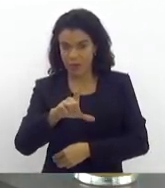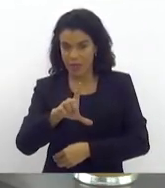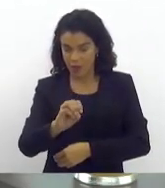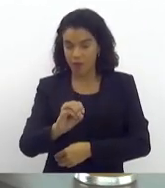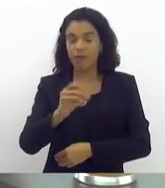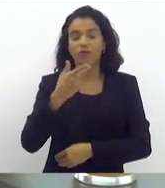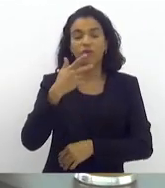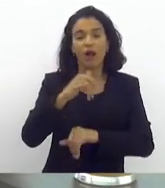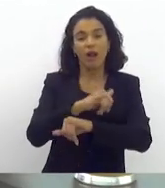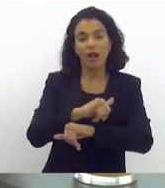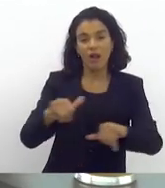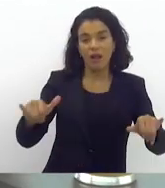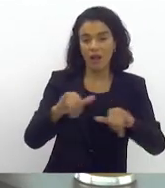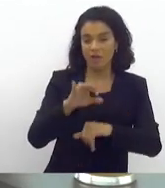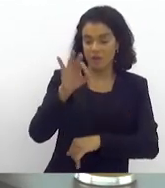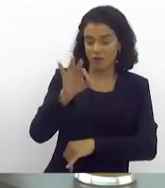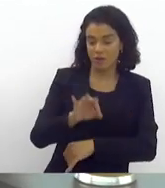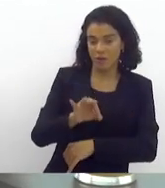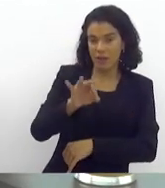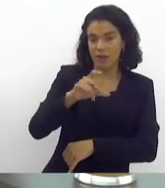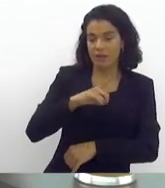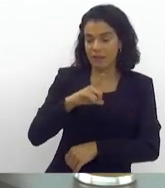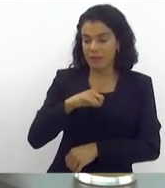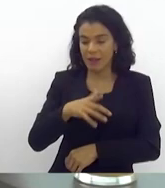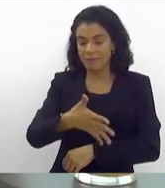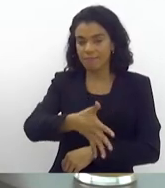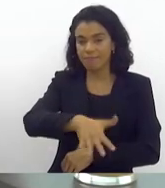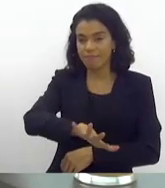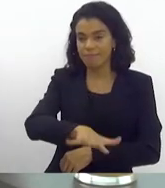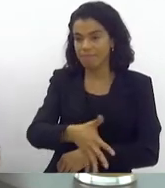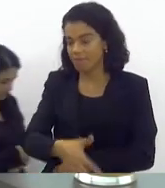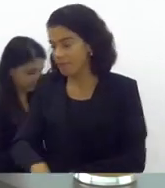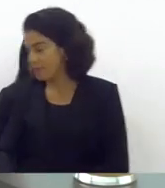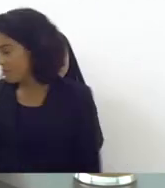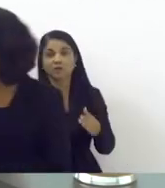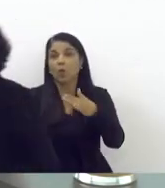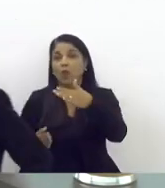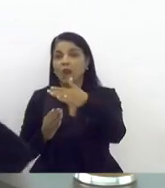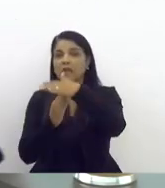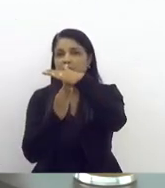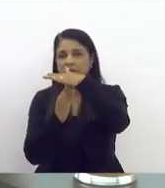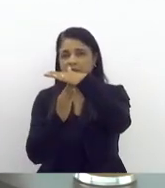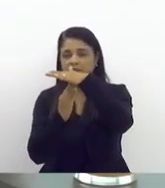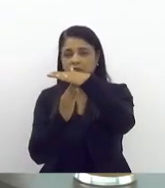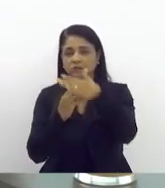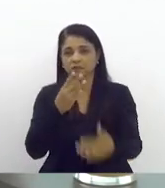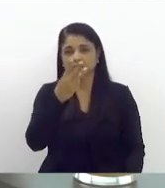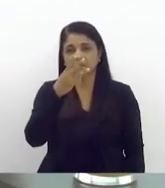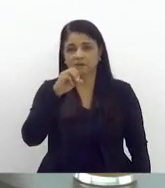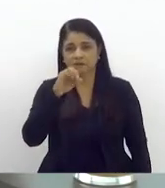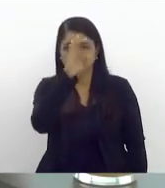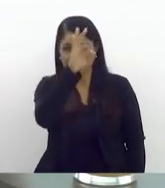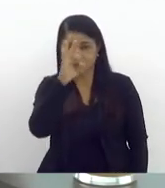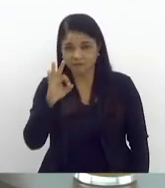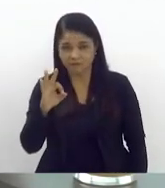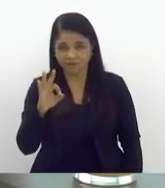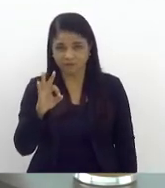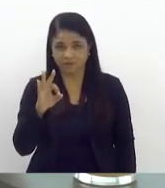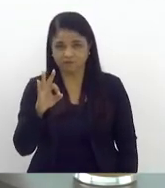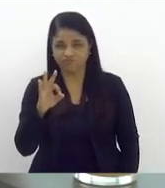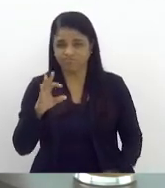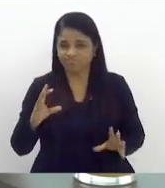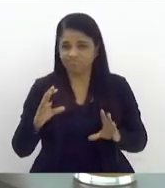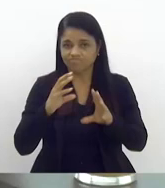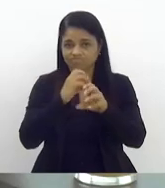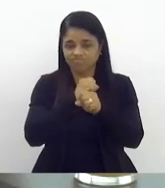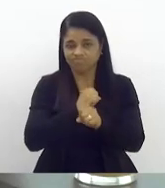dizia que as cotas tinham razoabilidade até o limite de 30% do total